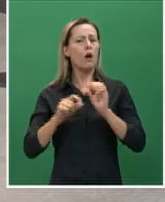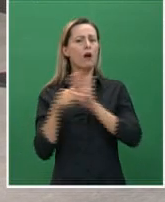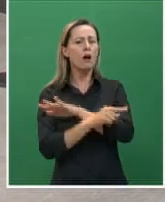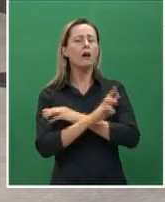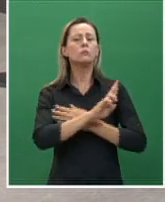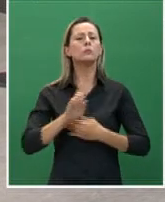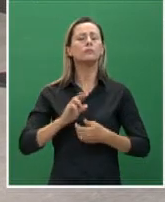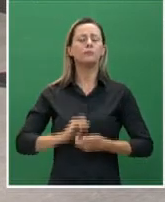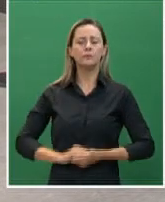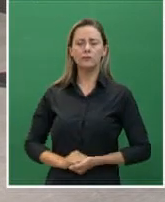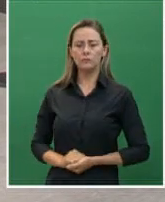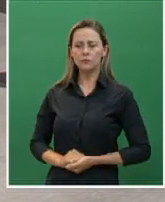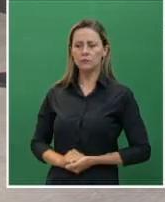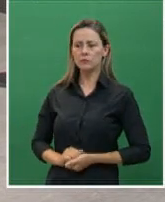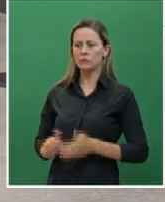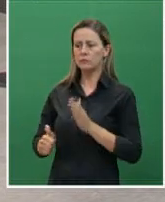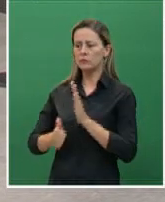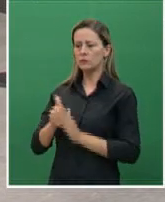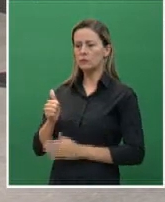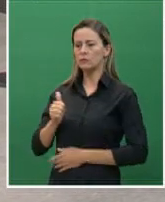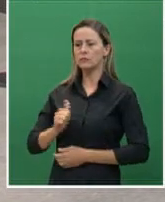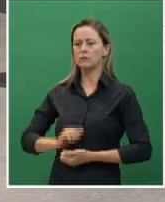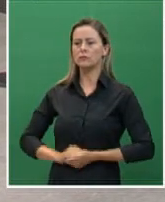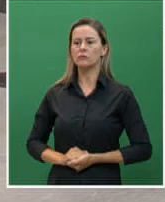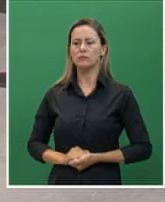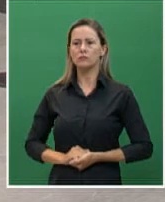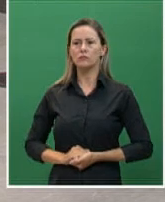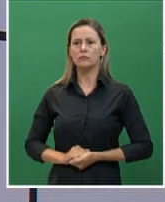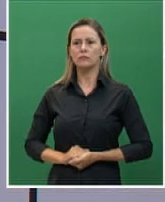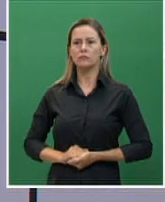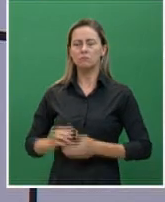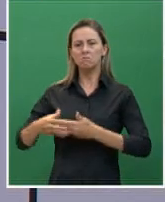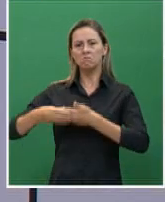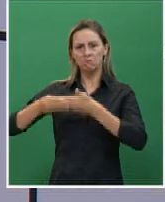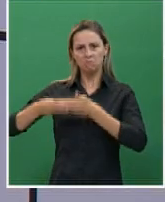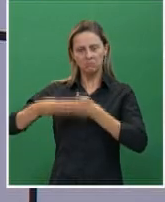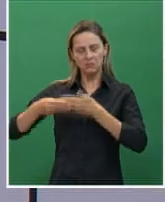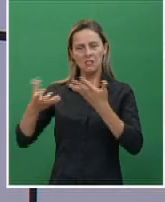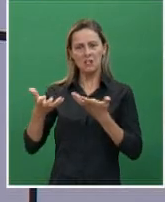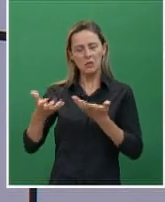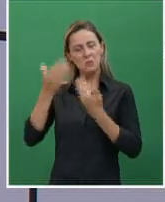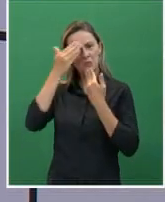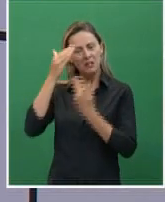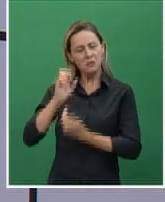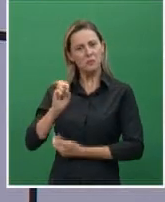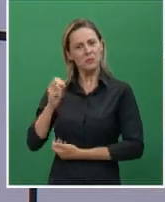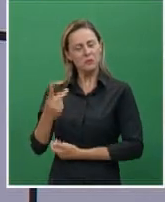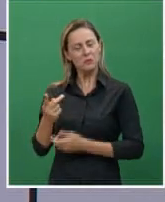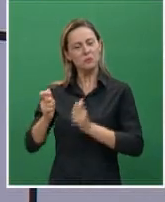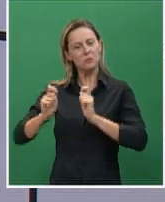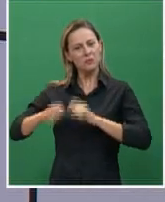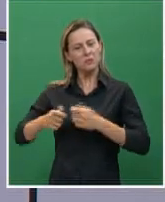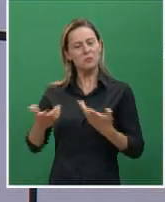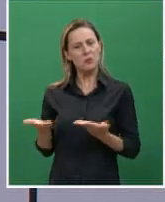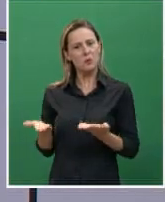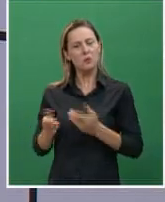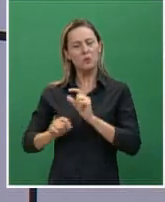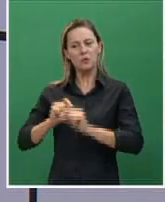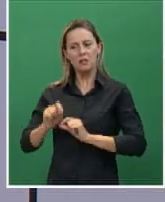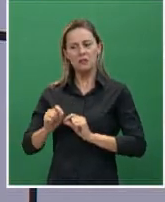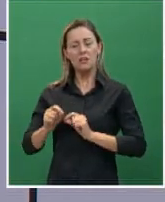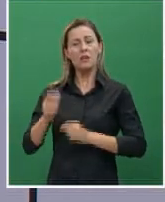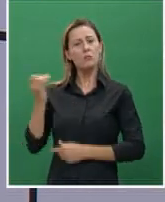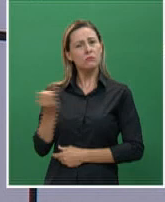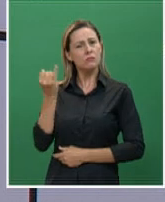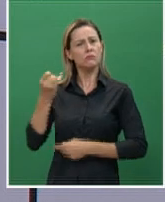é bom primeiro eu quero saudar aqui a Márcia só dá o candidato também a cada um que nos acompanha obrigado pela oportunidade de podermos nesse momento importante